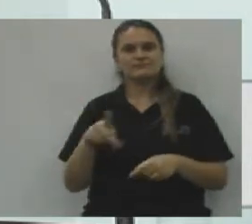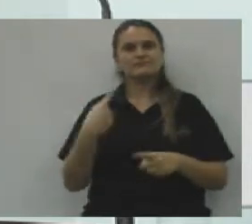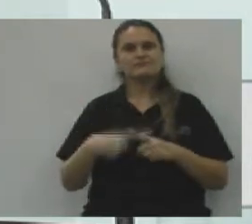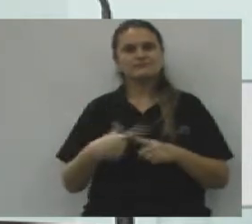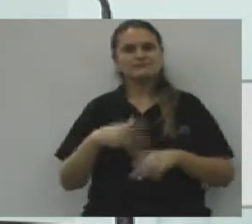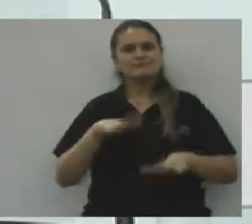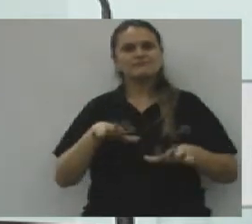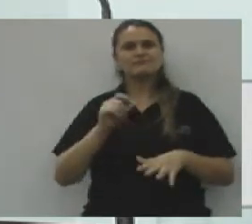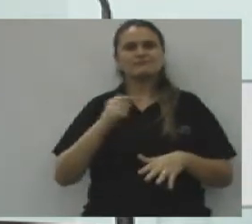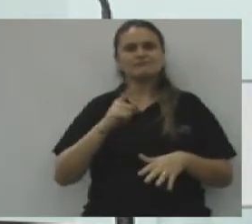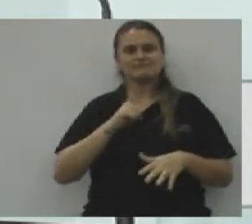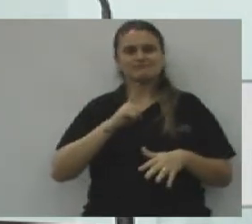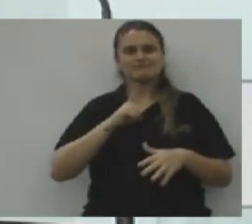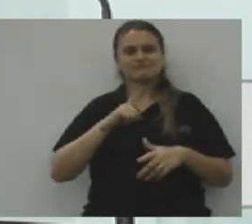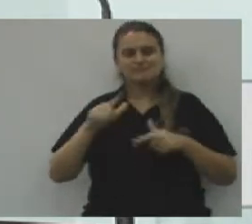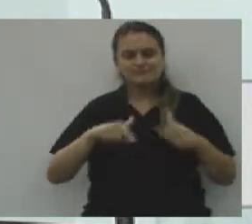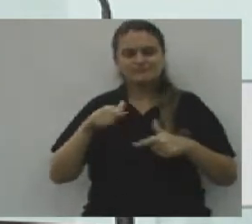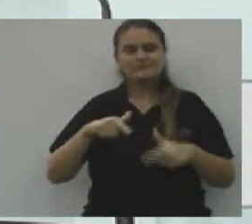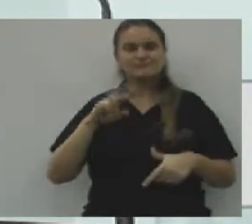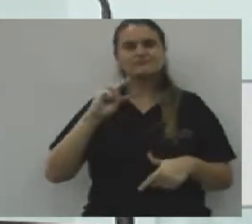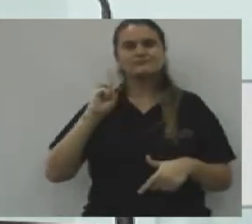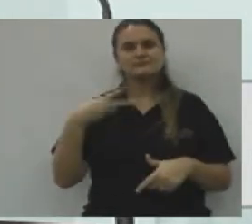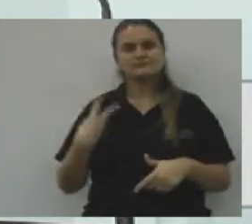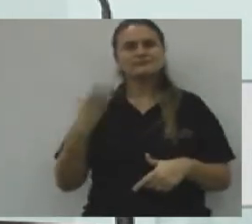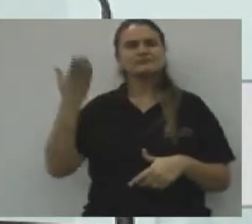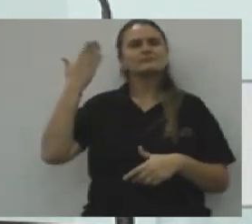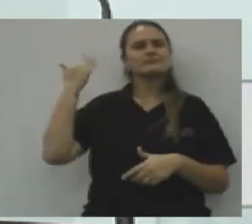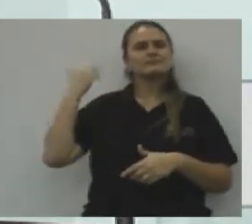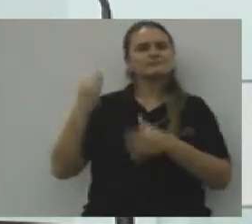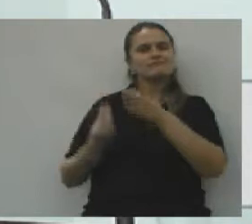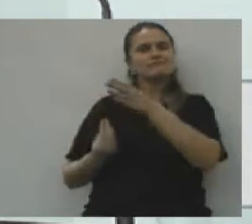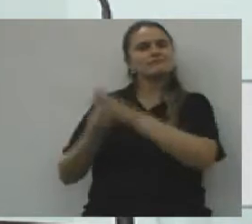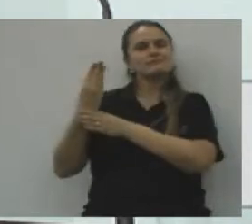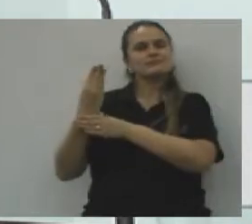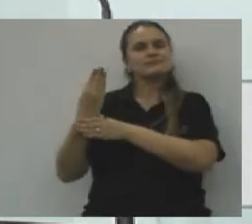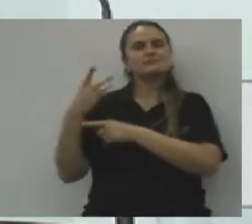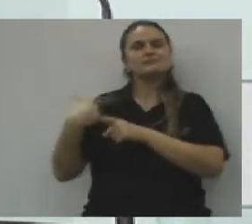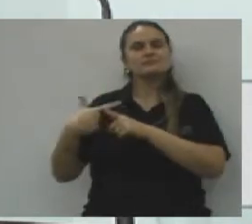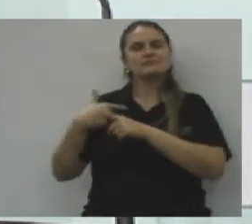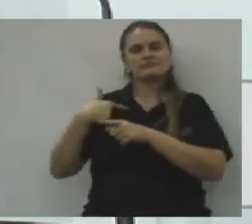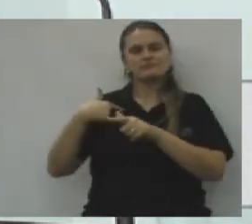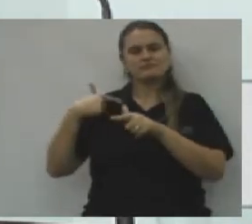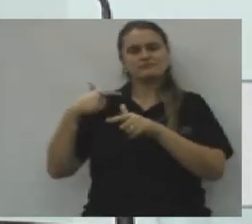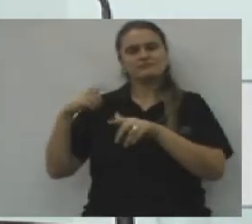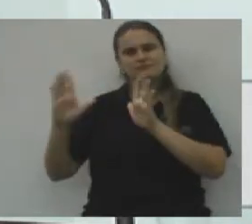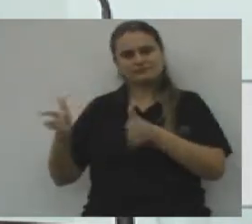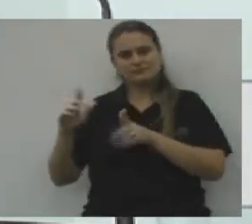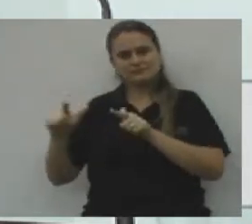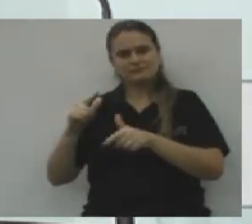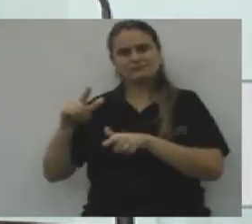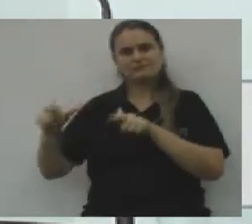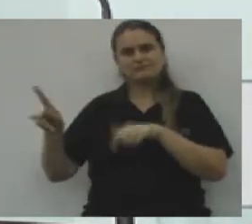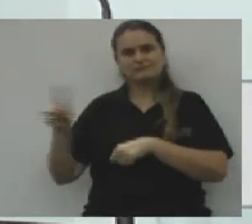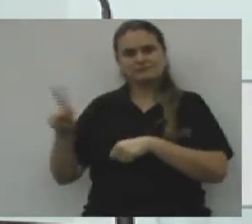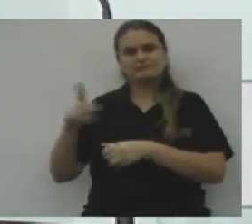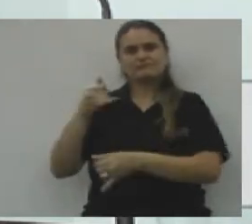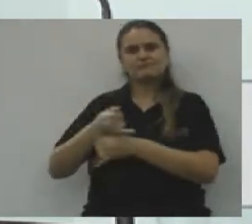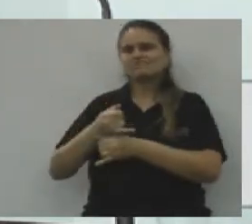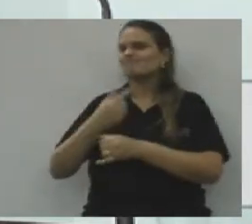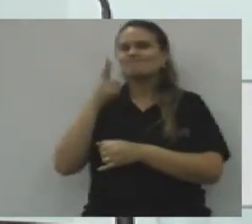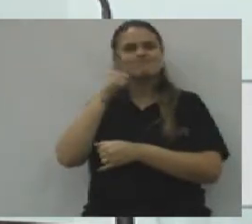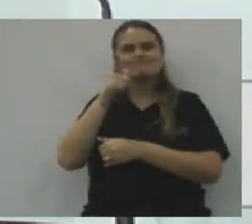muitas vezes, e o que me levou a ser vereador, na época, foi porque eu, como diretor e como professor, não conseguia mudar as